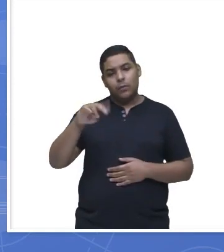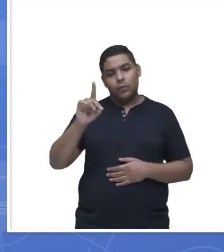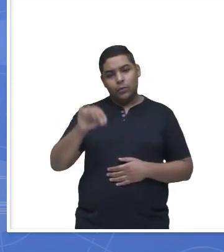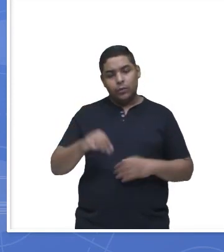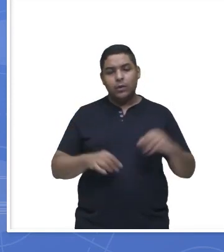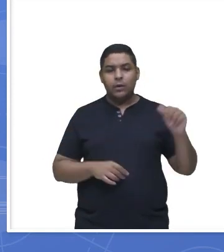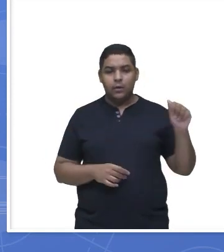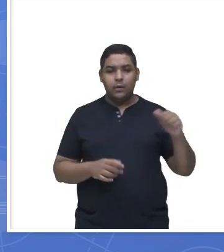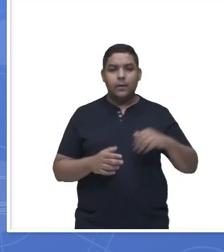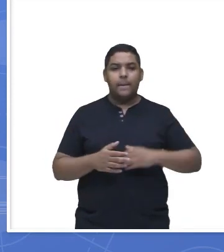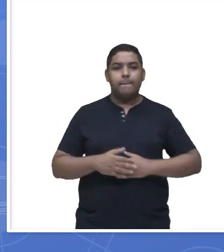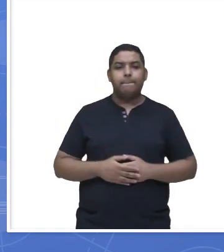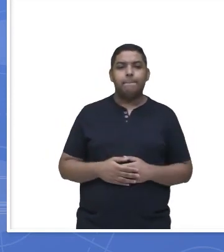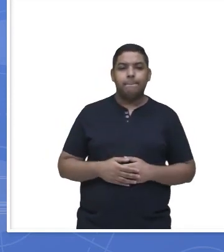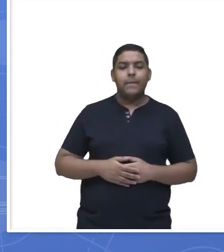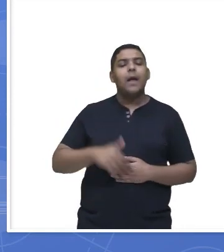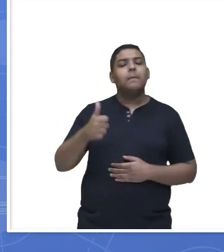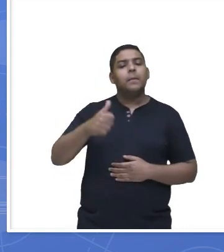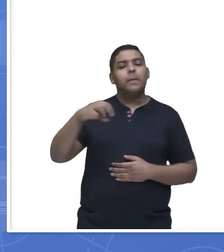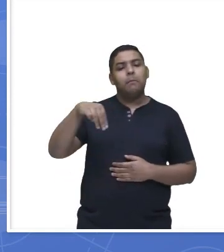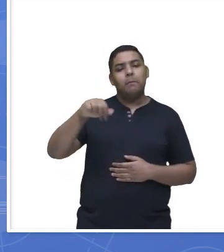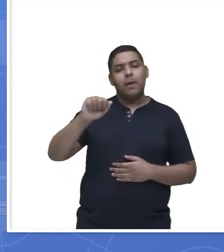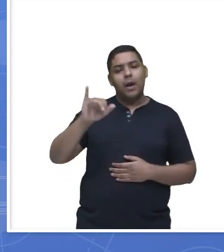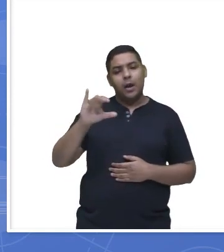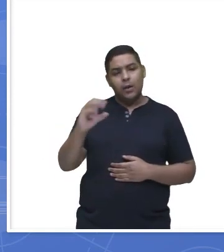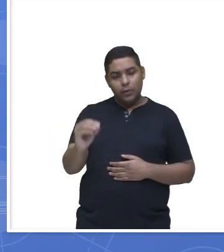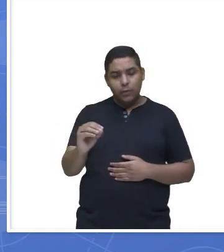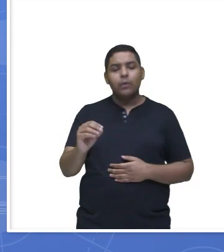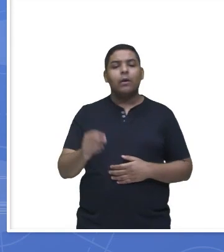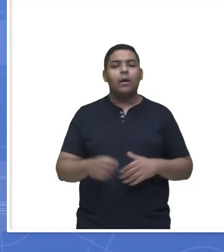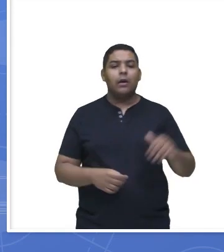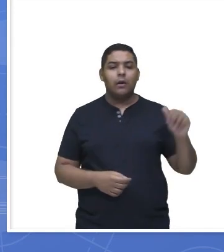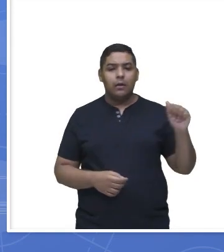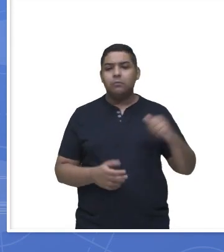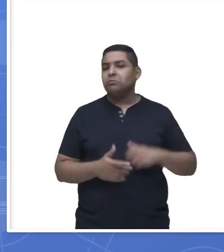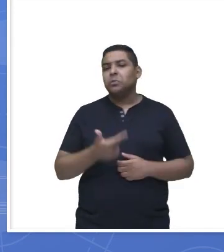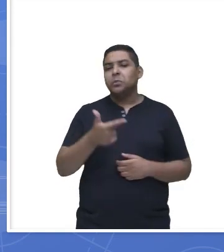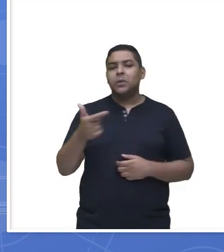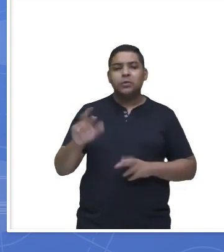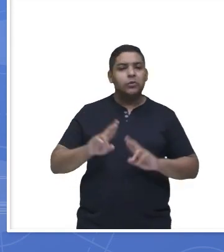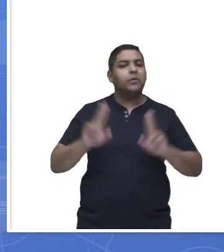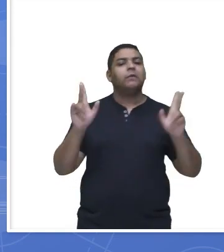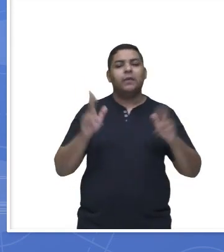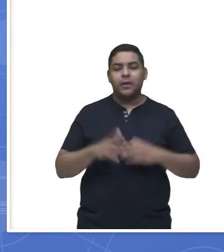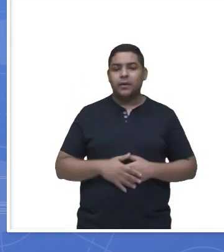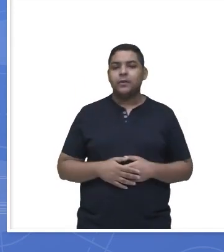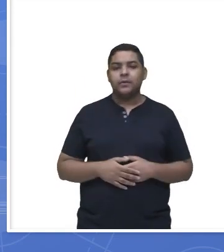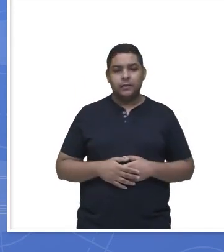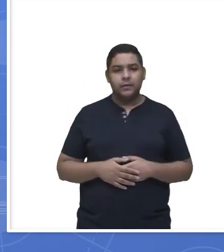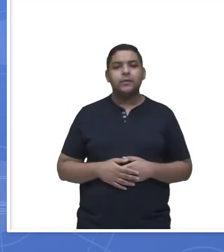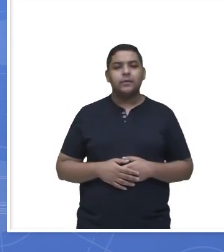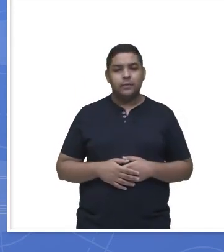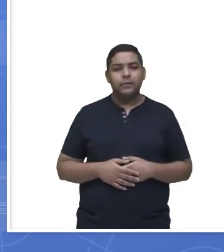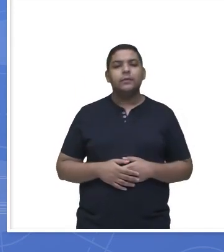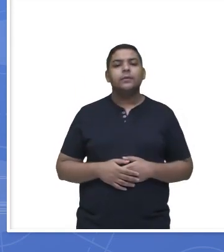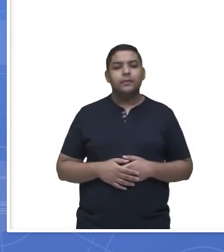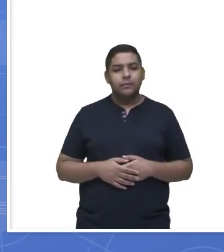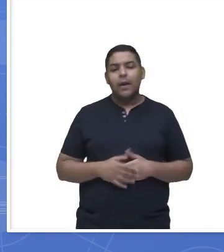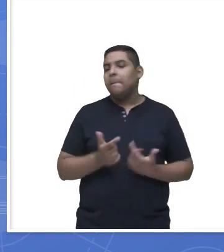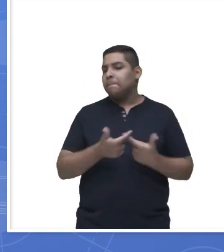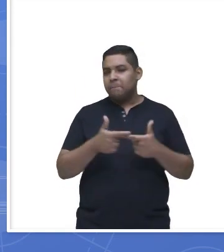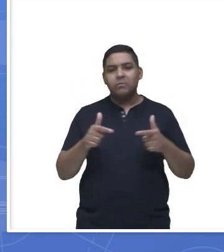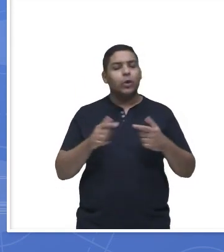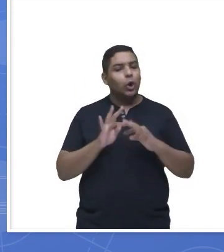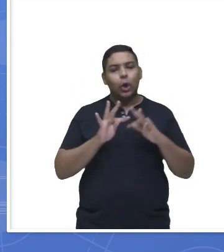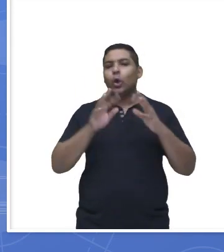escola 1º de Maio, também letra A. Não temos ninguém diferente. Então, vou aqui outra questão, outra alternativa não. Então, eu vou só